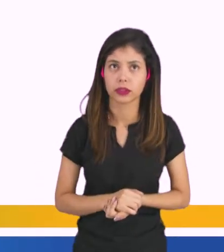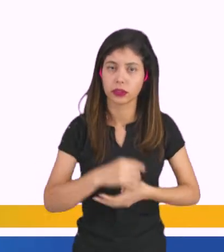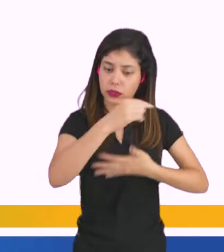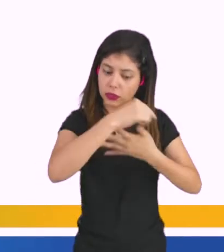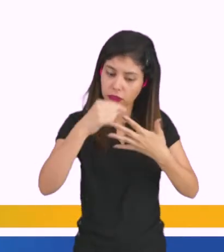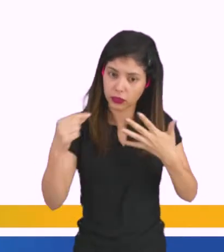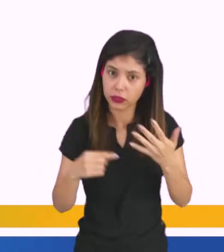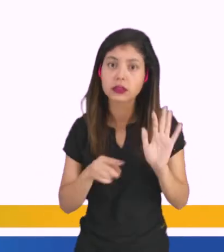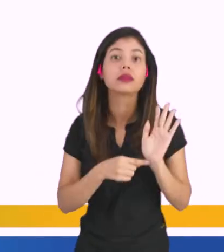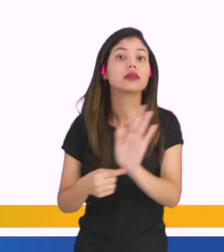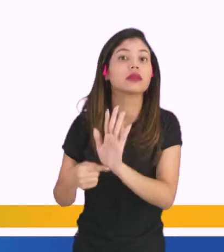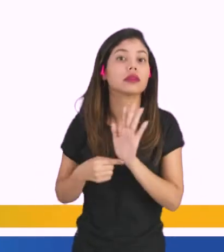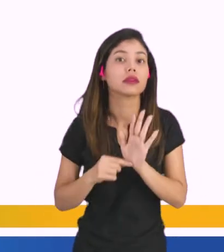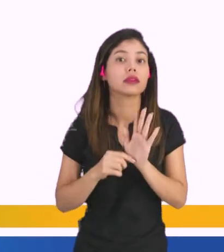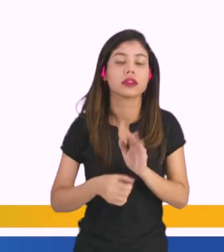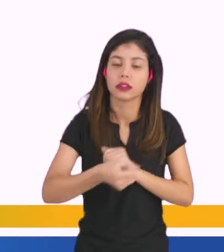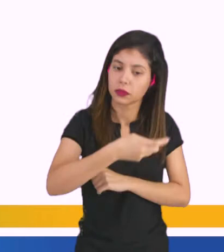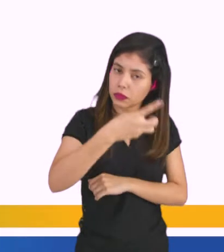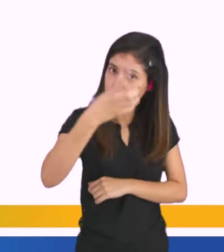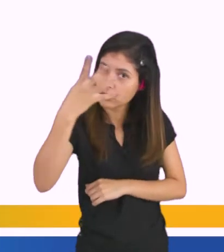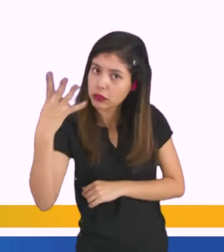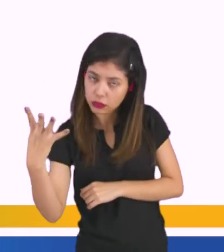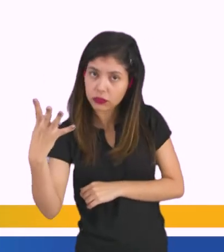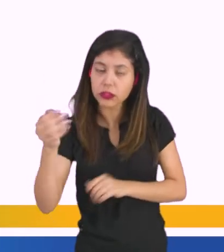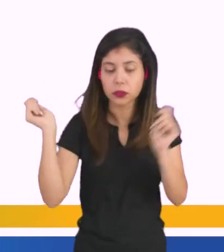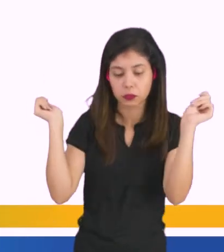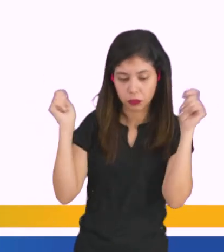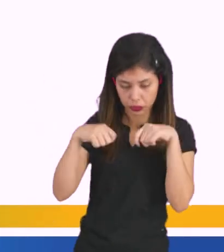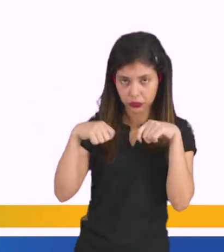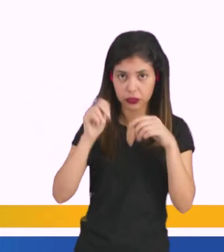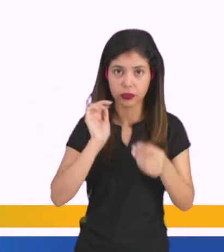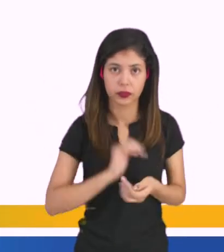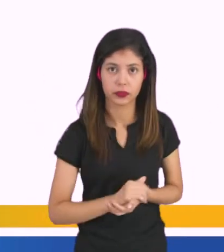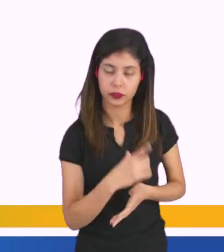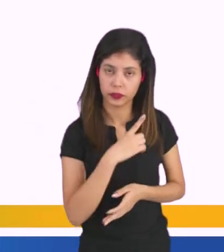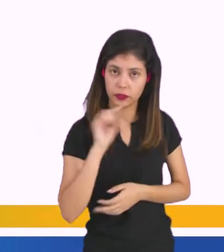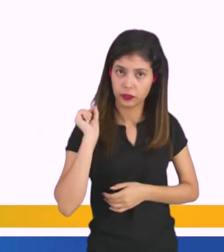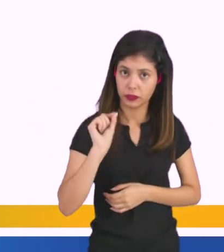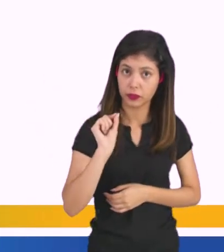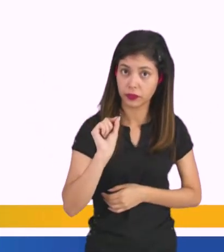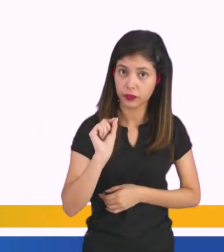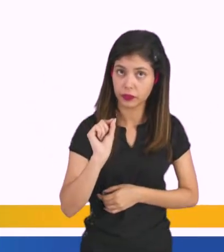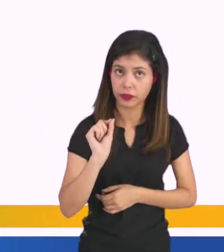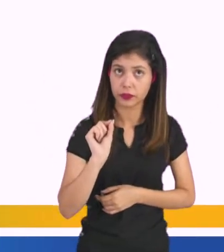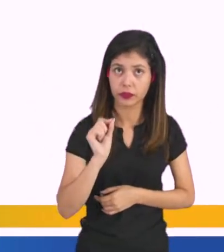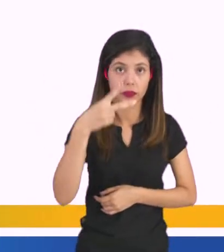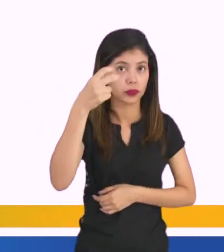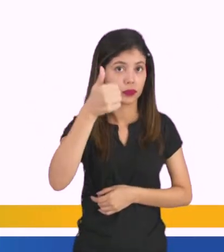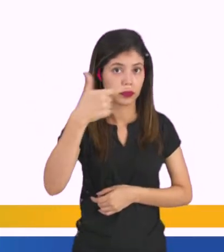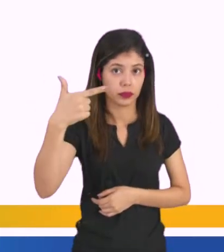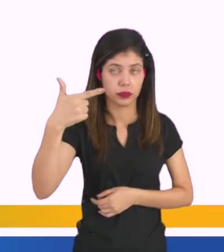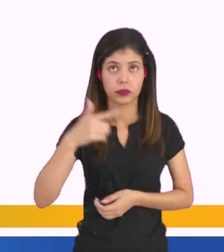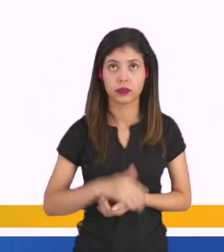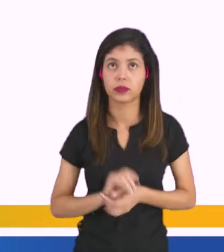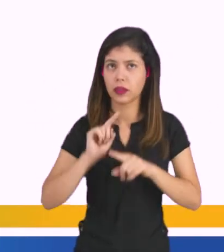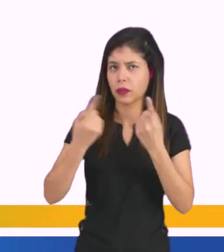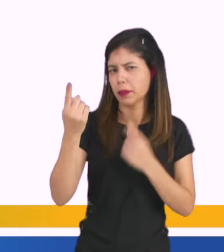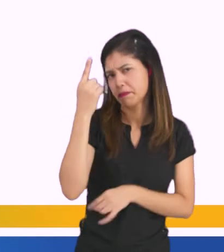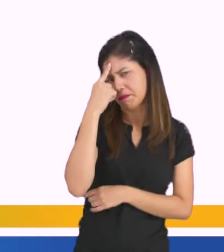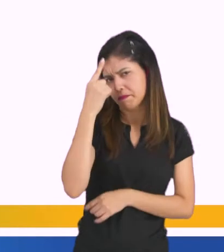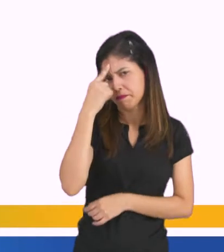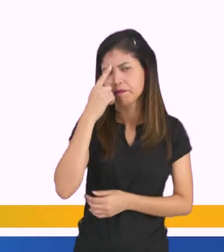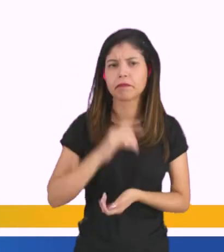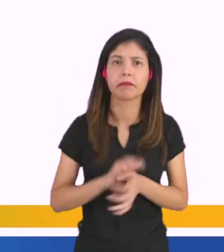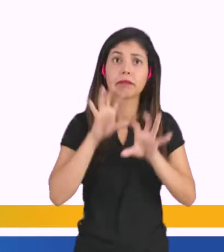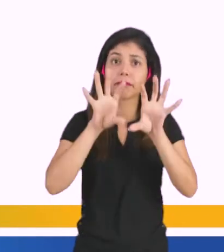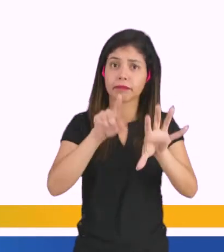situação, que ao contar a quantidade de possibilidade, ela dá exatamente 12. Mas imagina uma